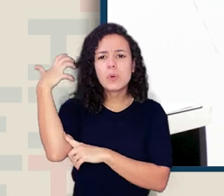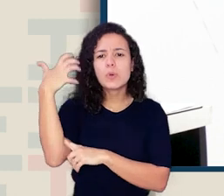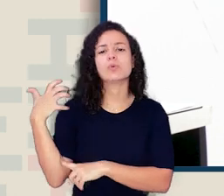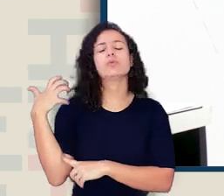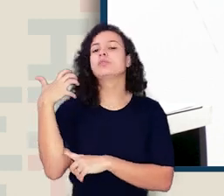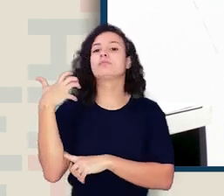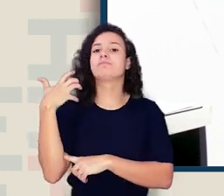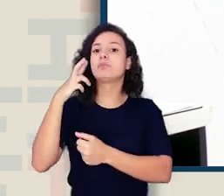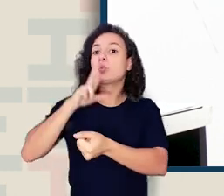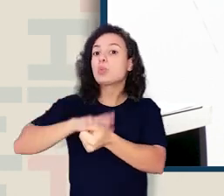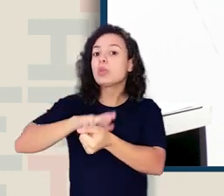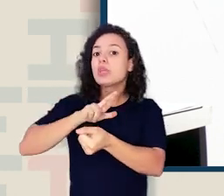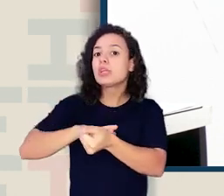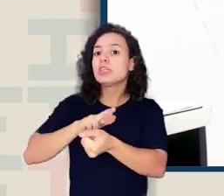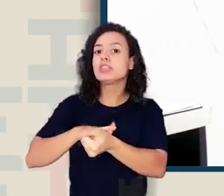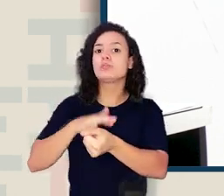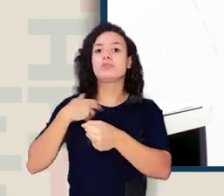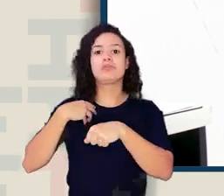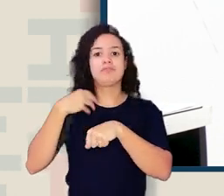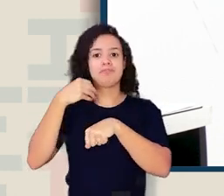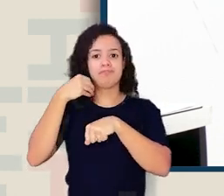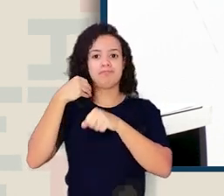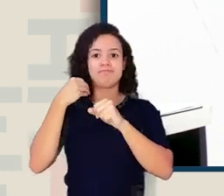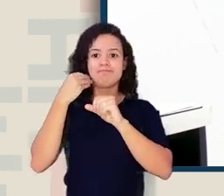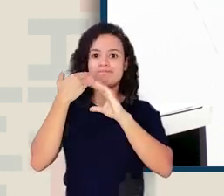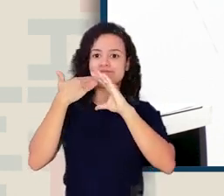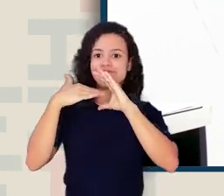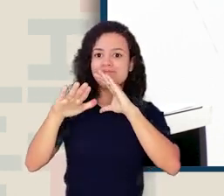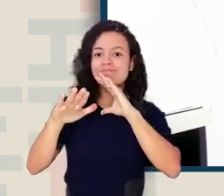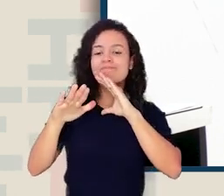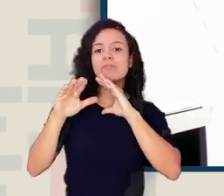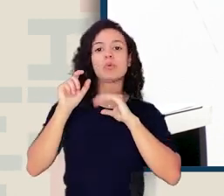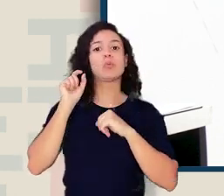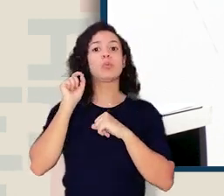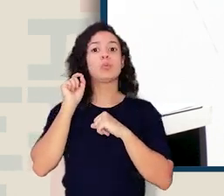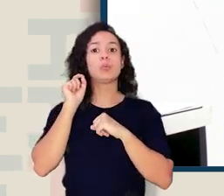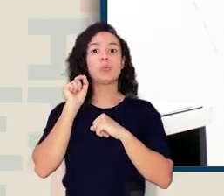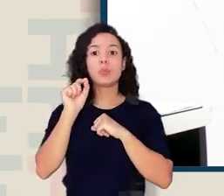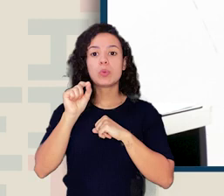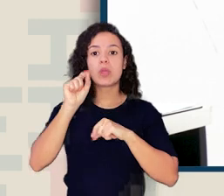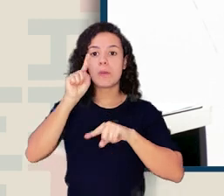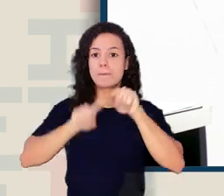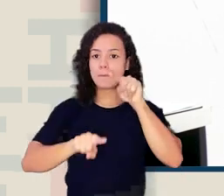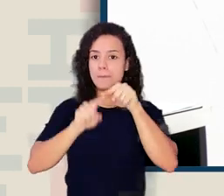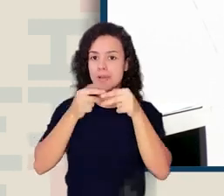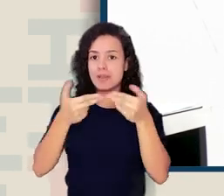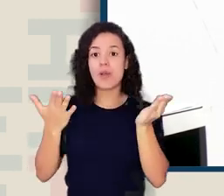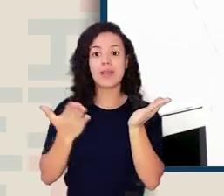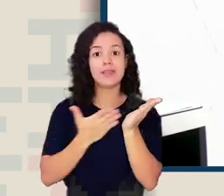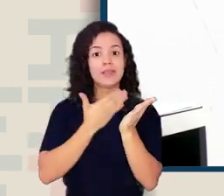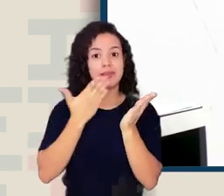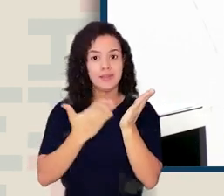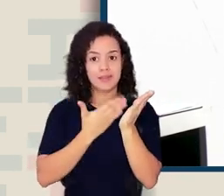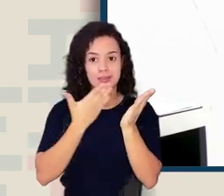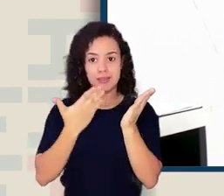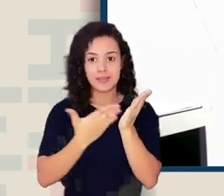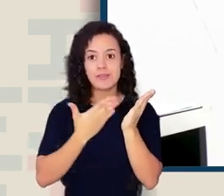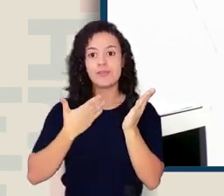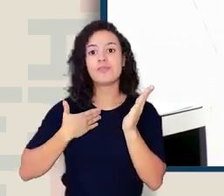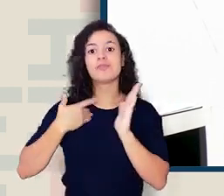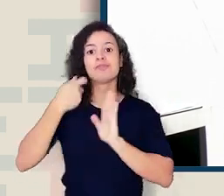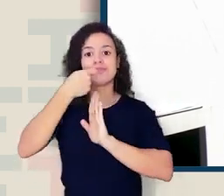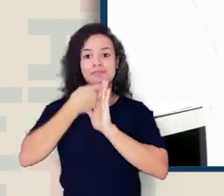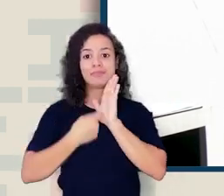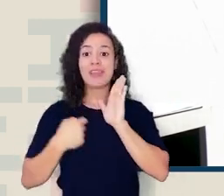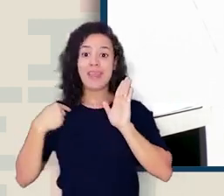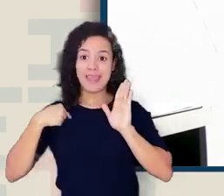através desses ritmos, eu compartilho e deixo à disposição de vocês esse material, que é um livro